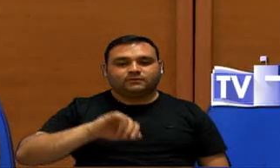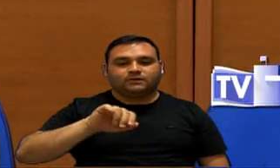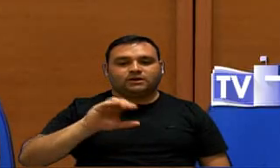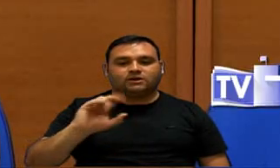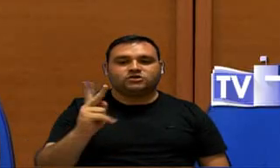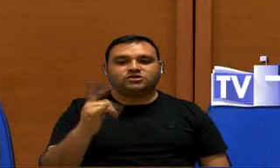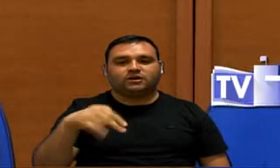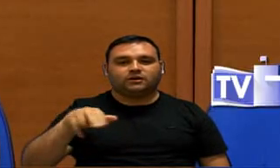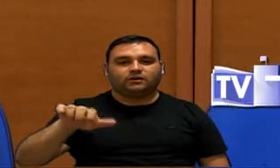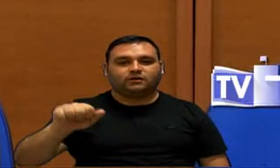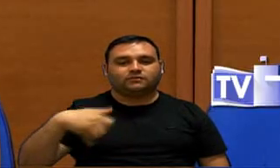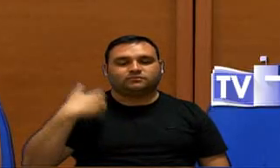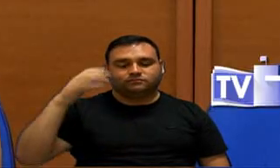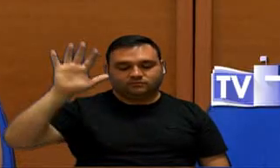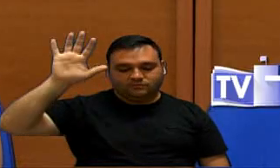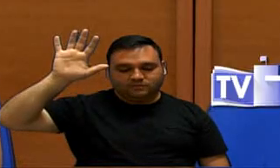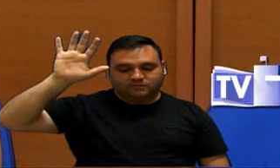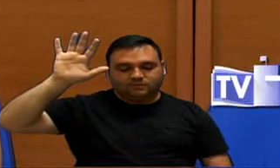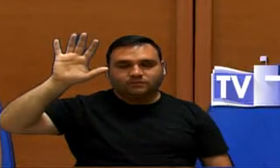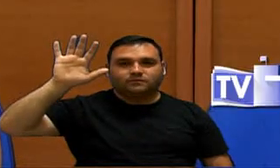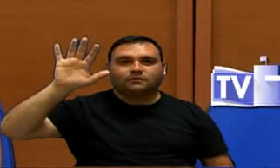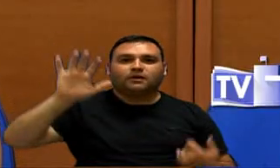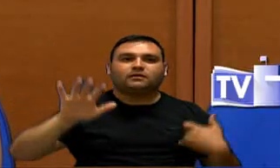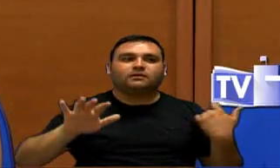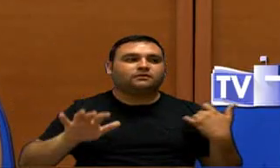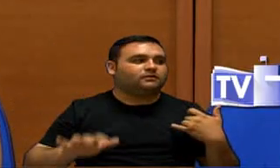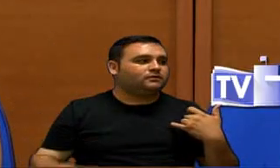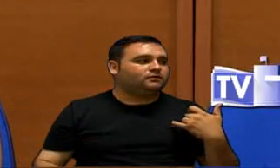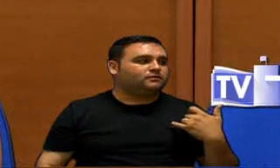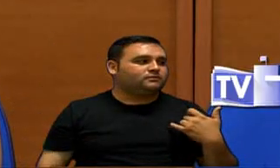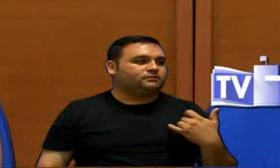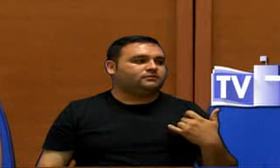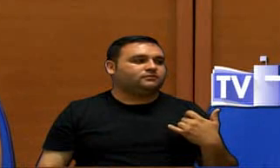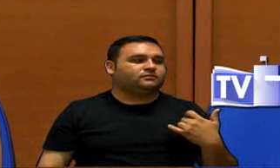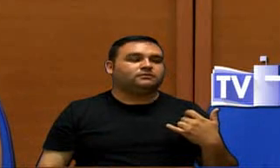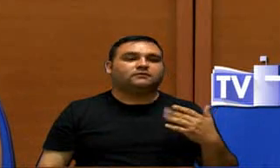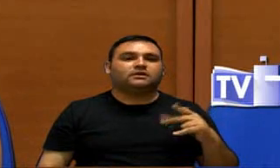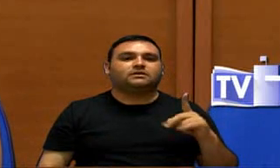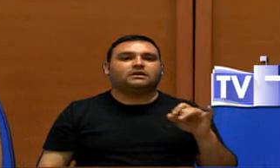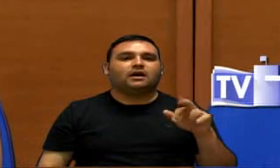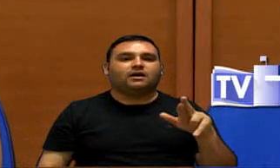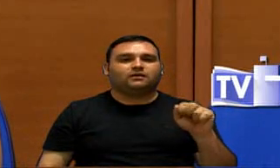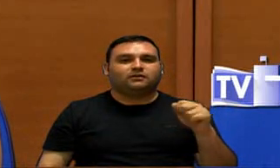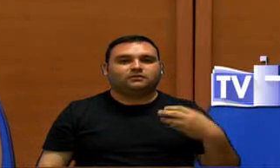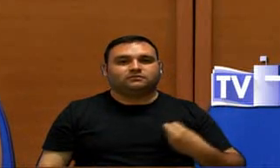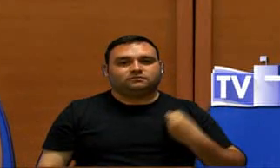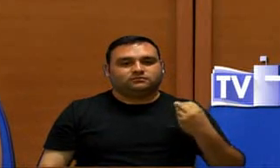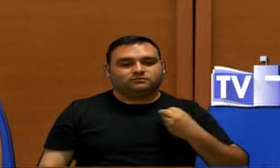Chayana. Presente. E Dandara. Presente.